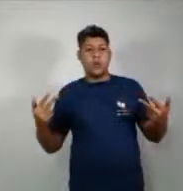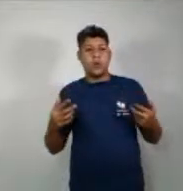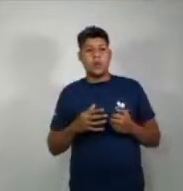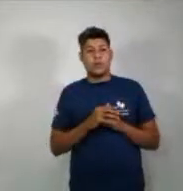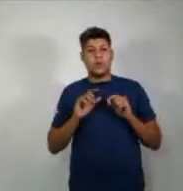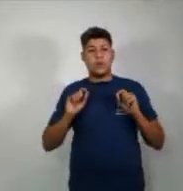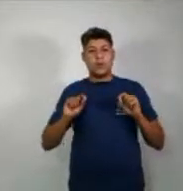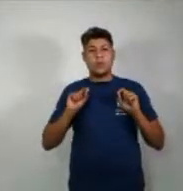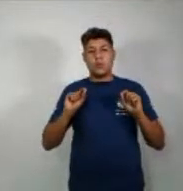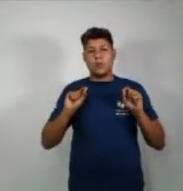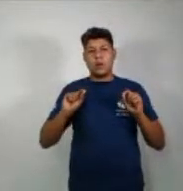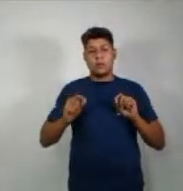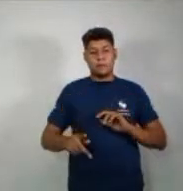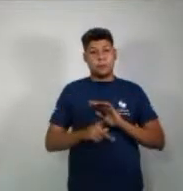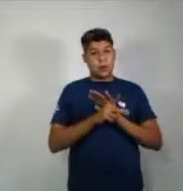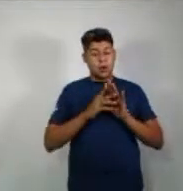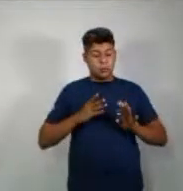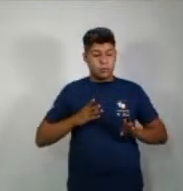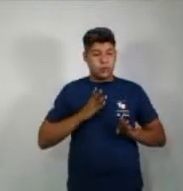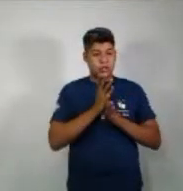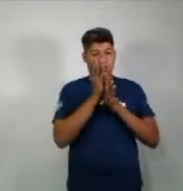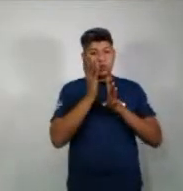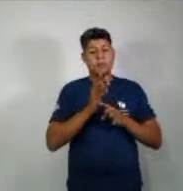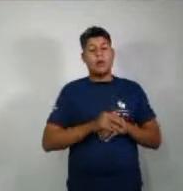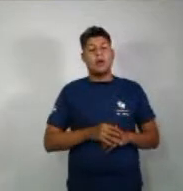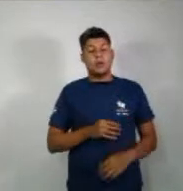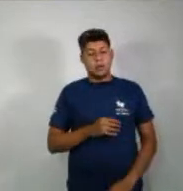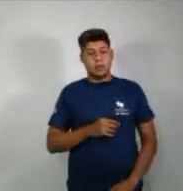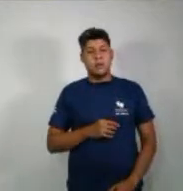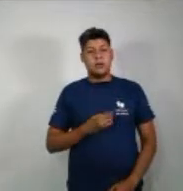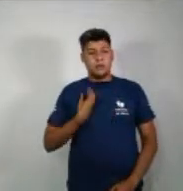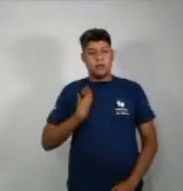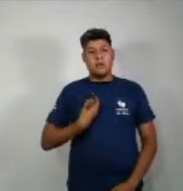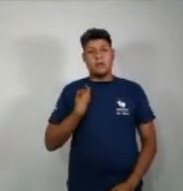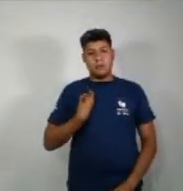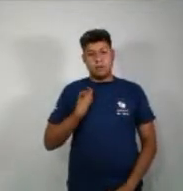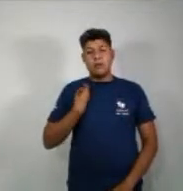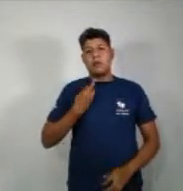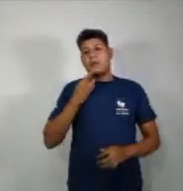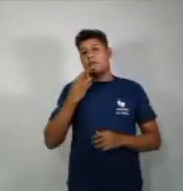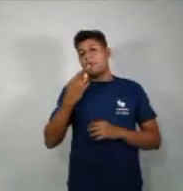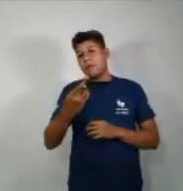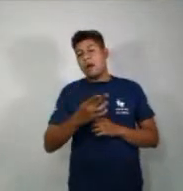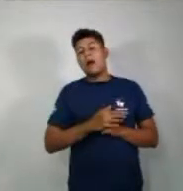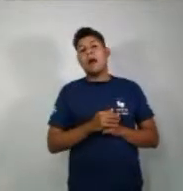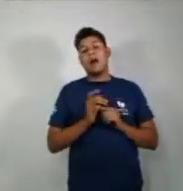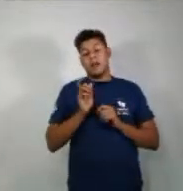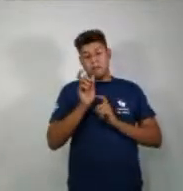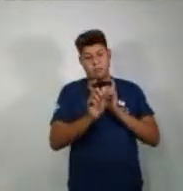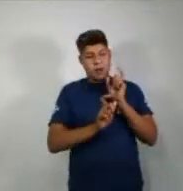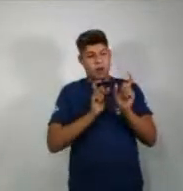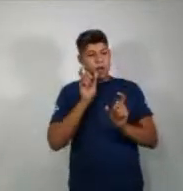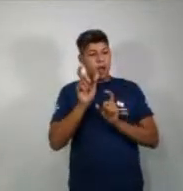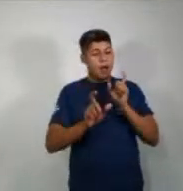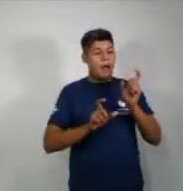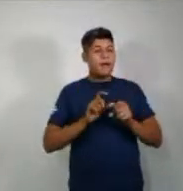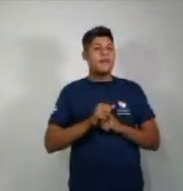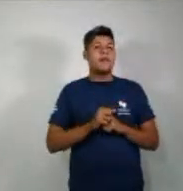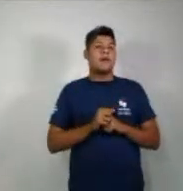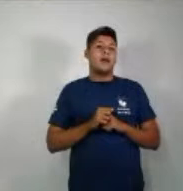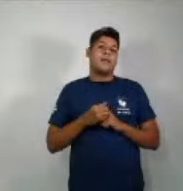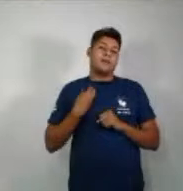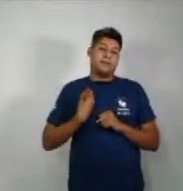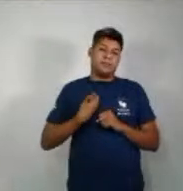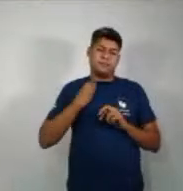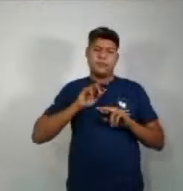uma coisa, né, das descobertas. Né, da fala, das palavras, como Açucena.